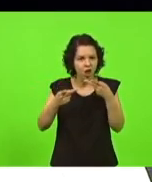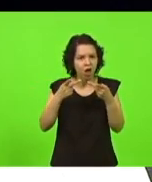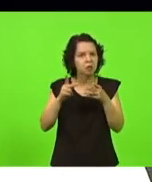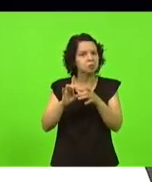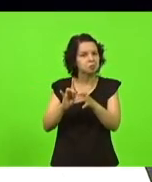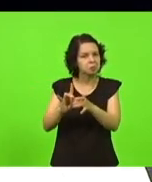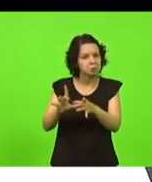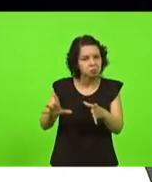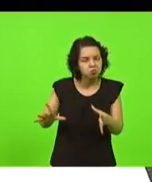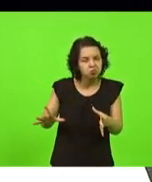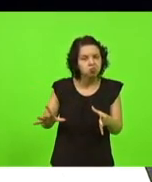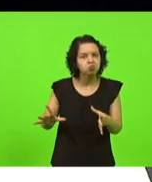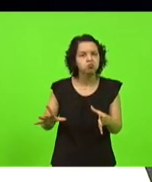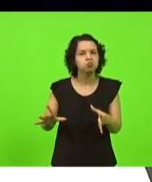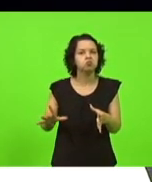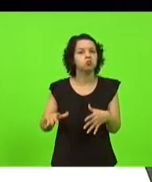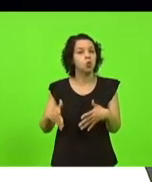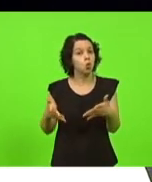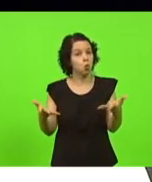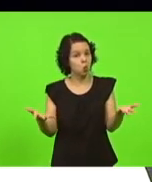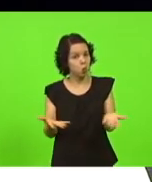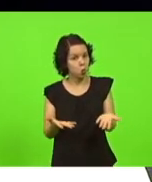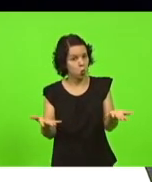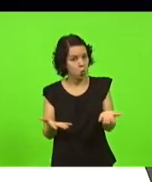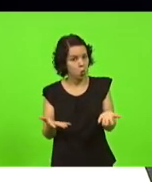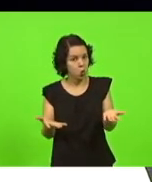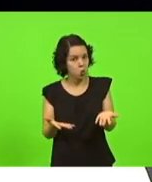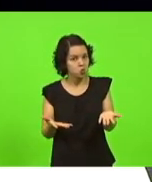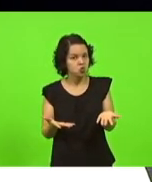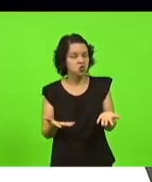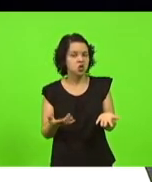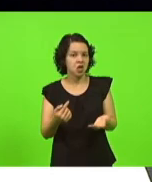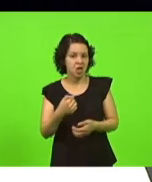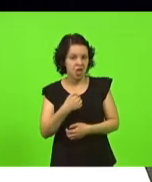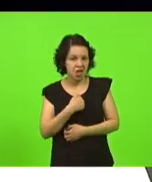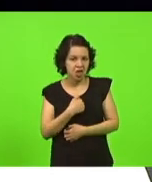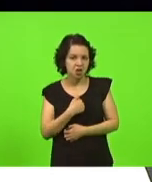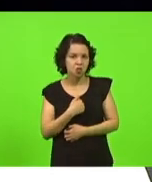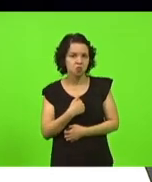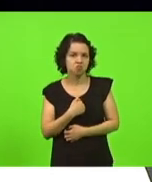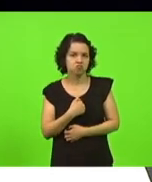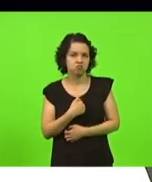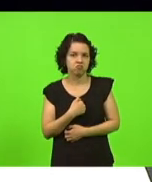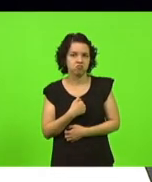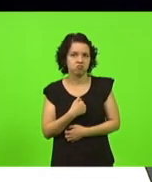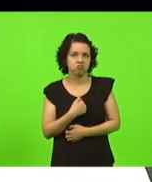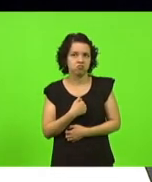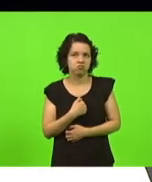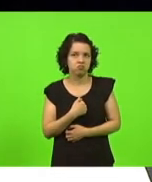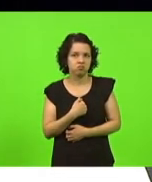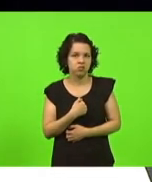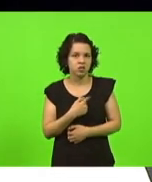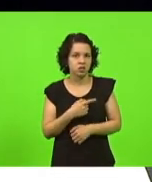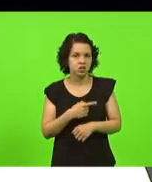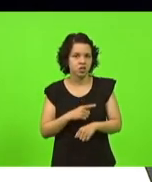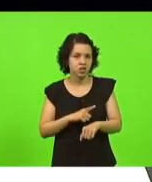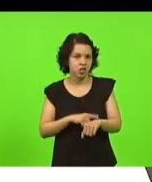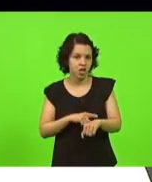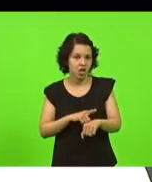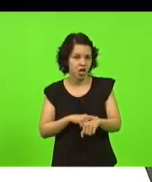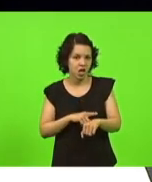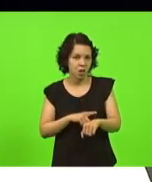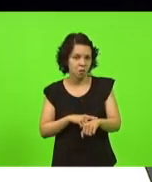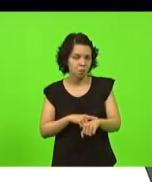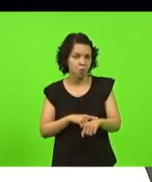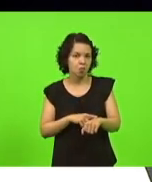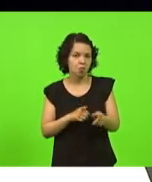E hoje me encontro, embora sim, o pouco tempo de determinadas matérias,